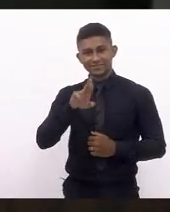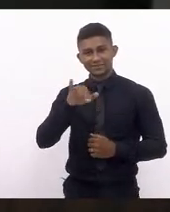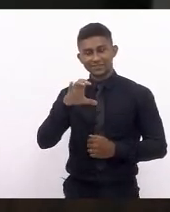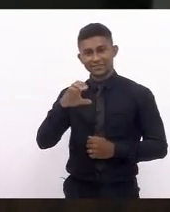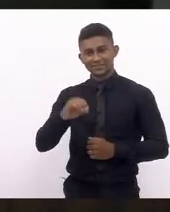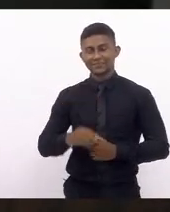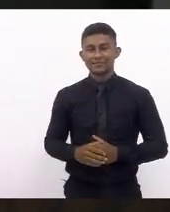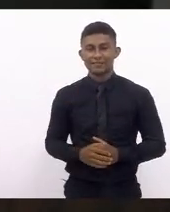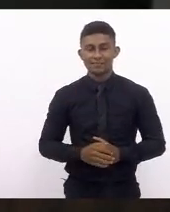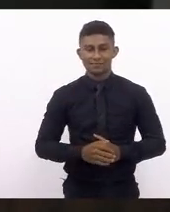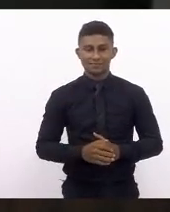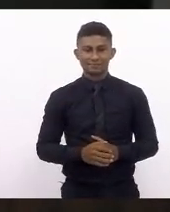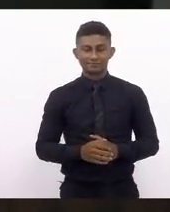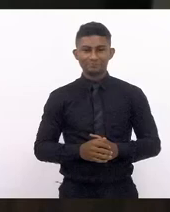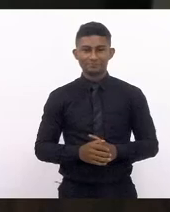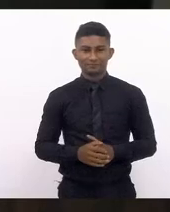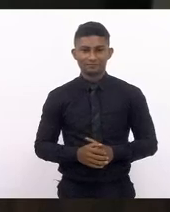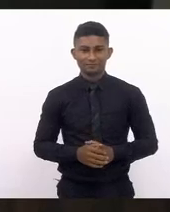Júnior